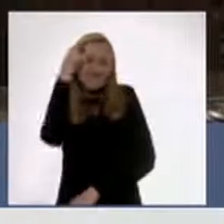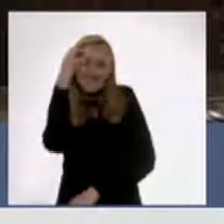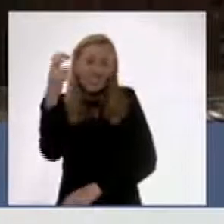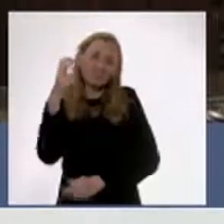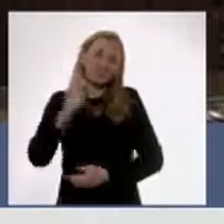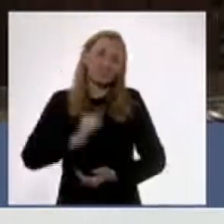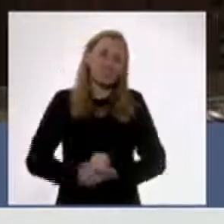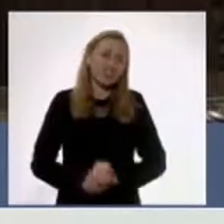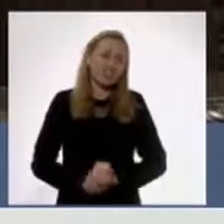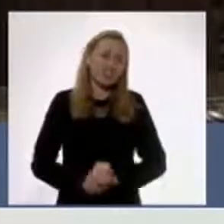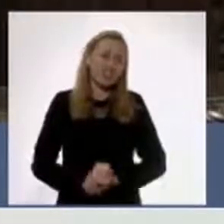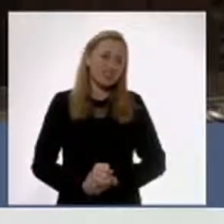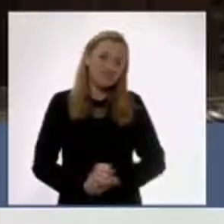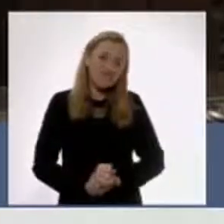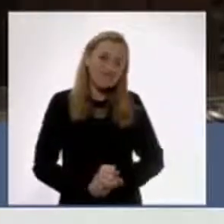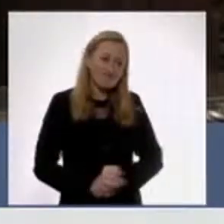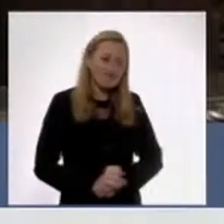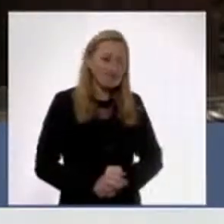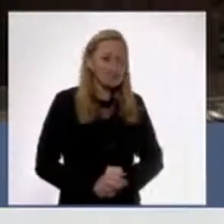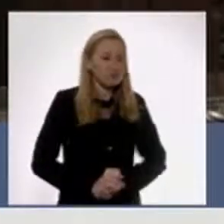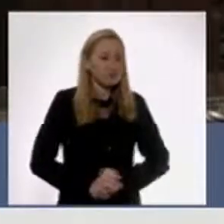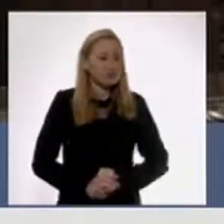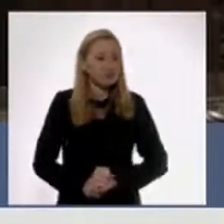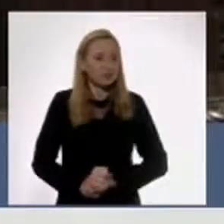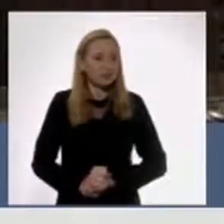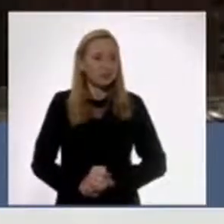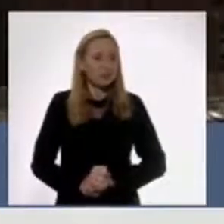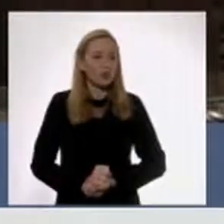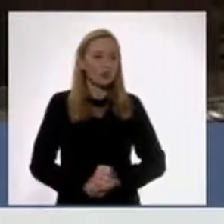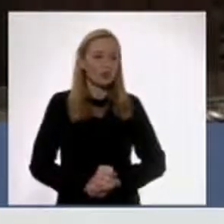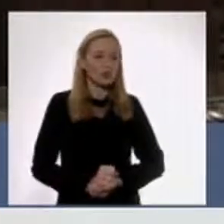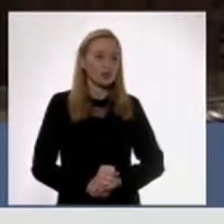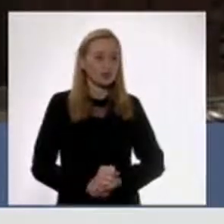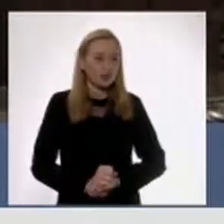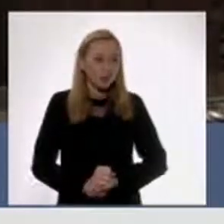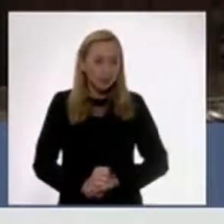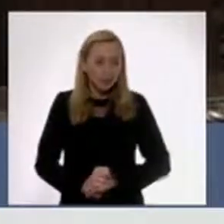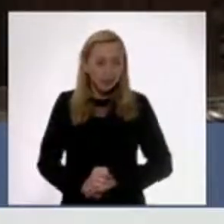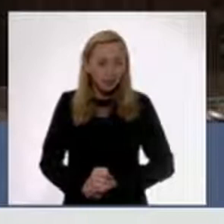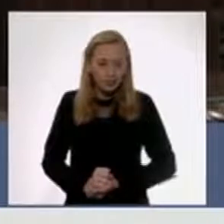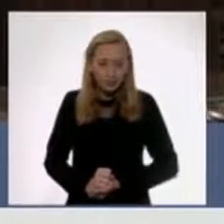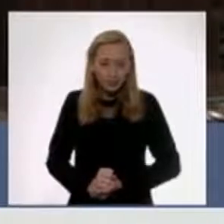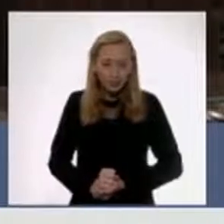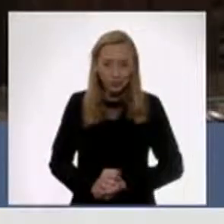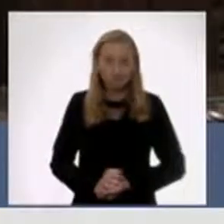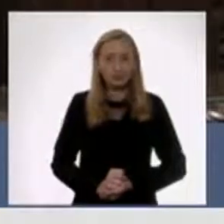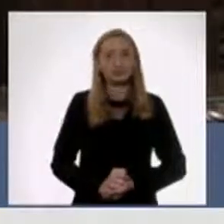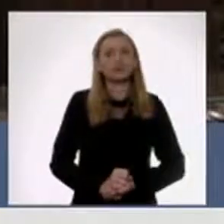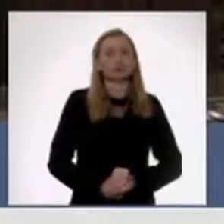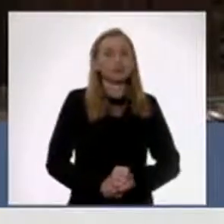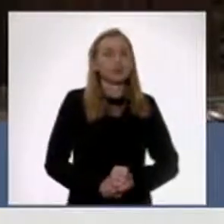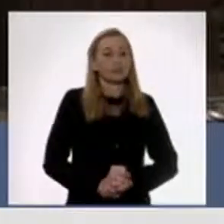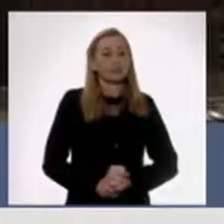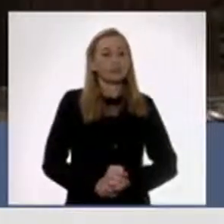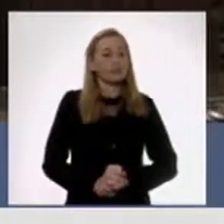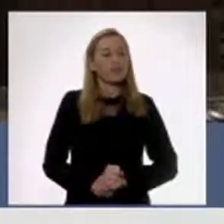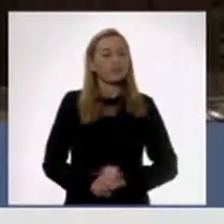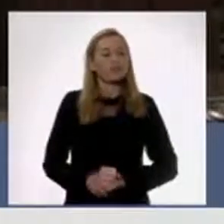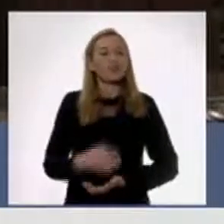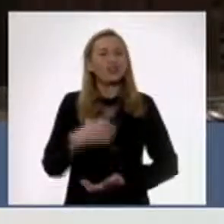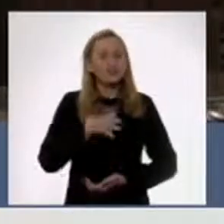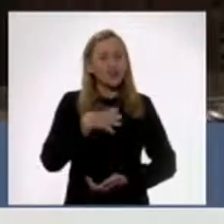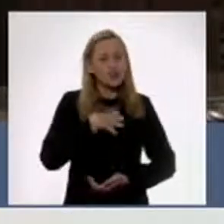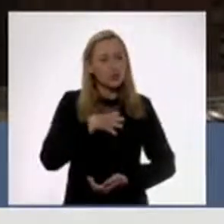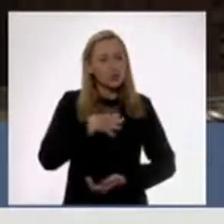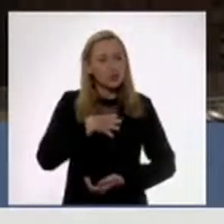inteligência, para além da ostensividade e do confronto desnecessário. Nesse